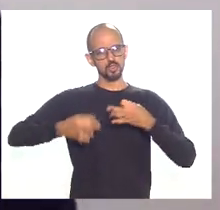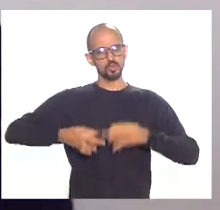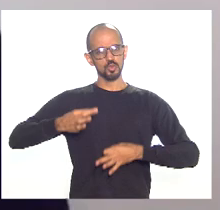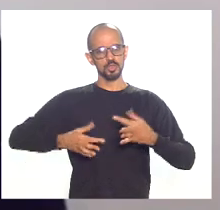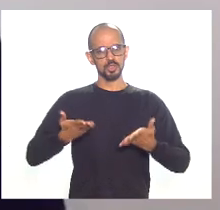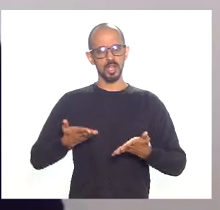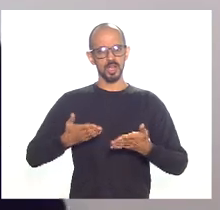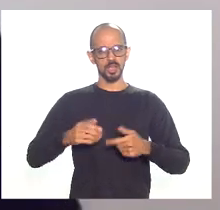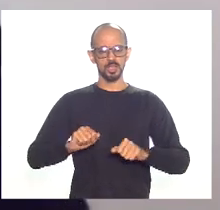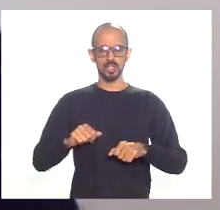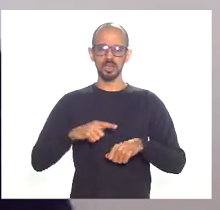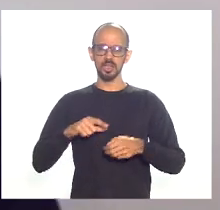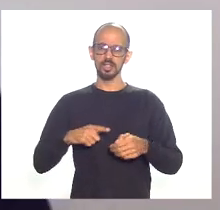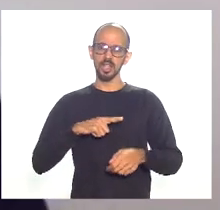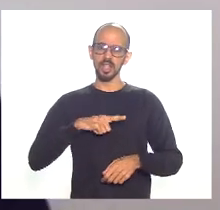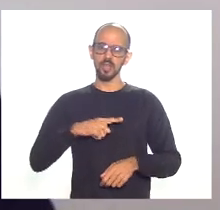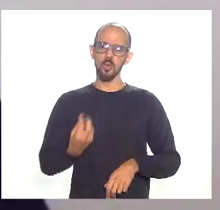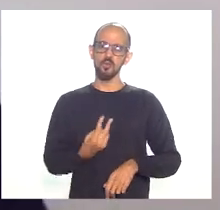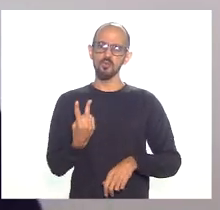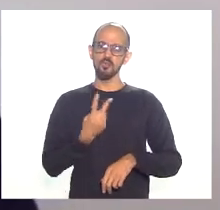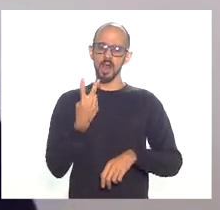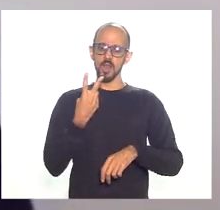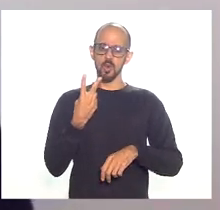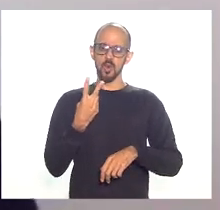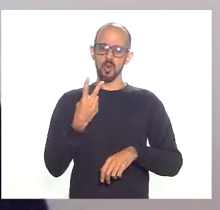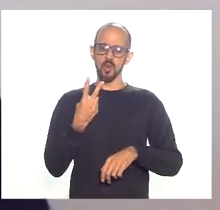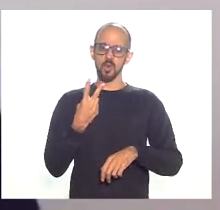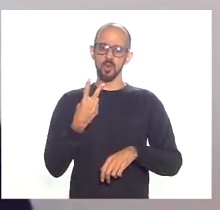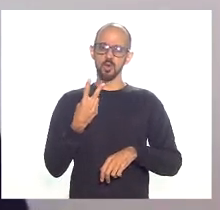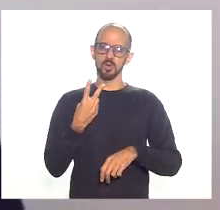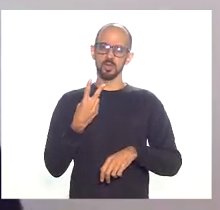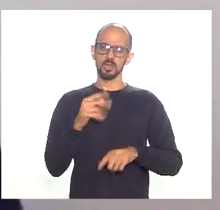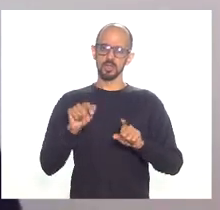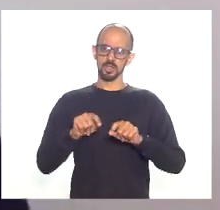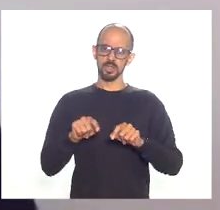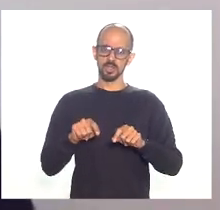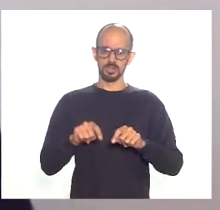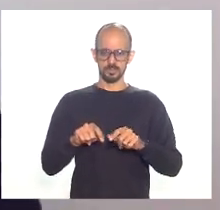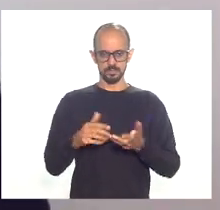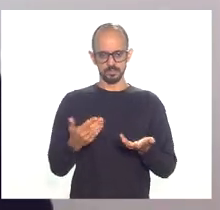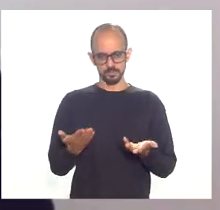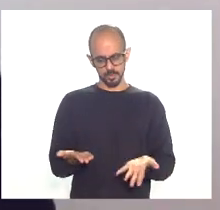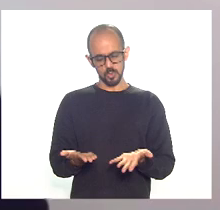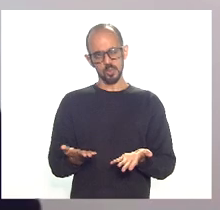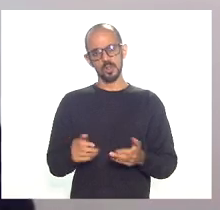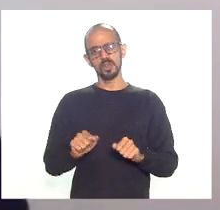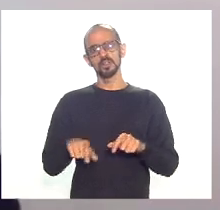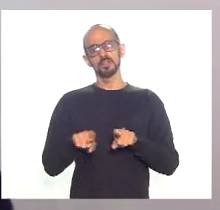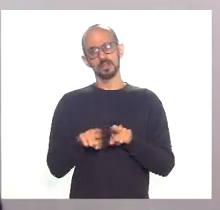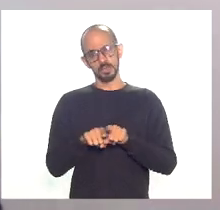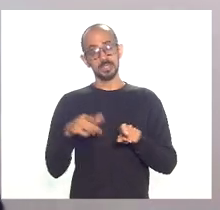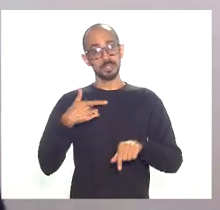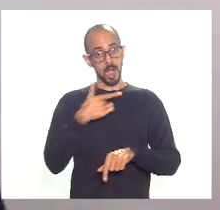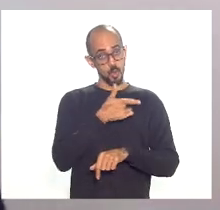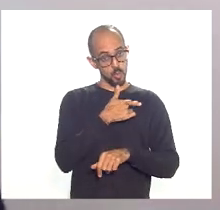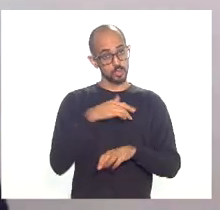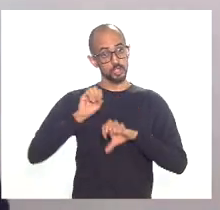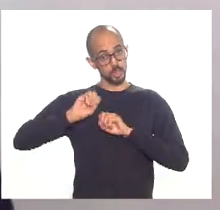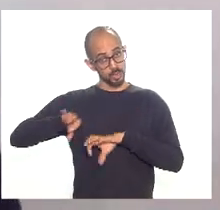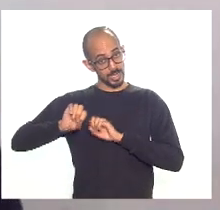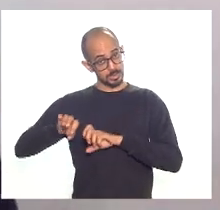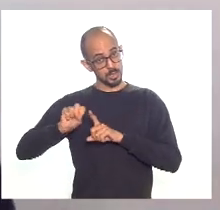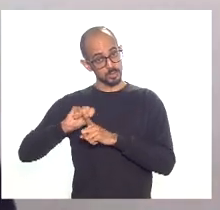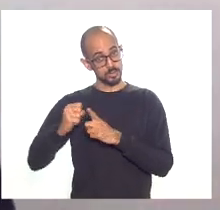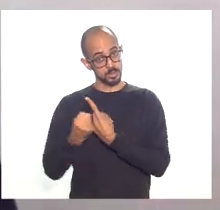os profissionais, os servidores públicos que atuam nesse processo. E aí eu estou falando tanto de saúde, educação e assistência